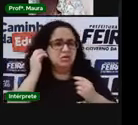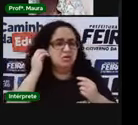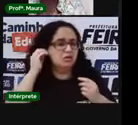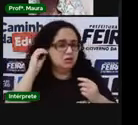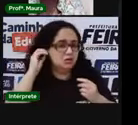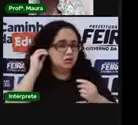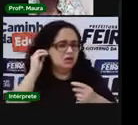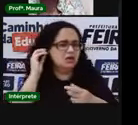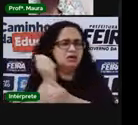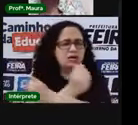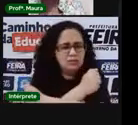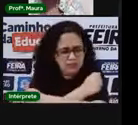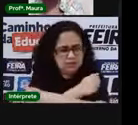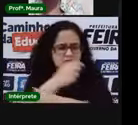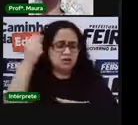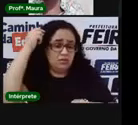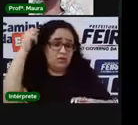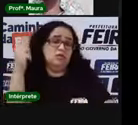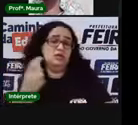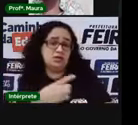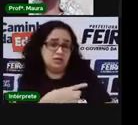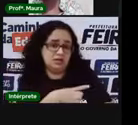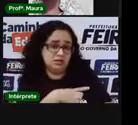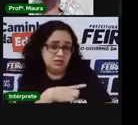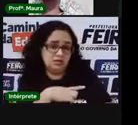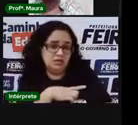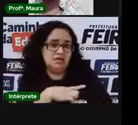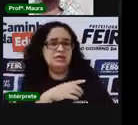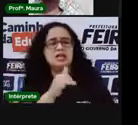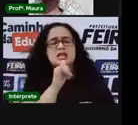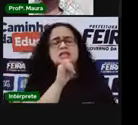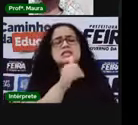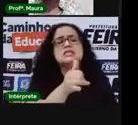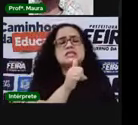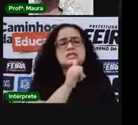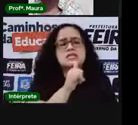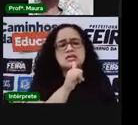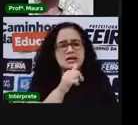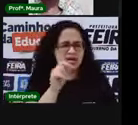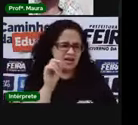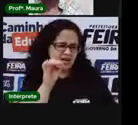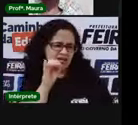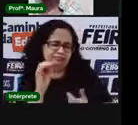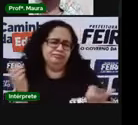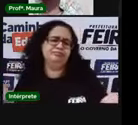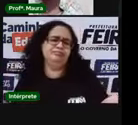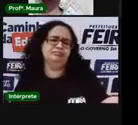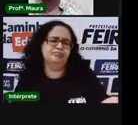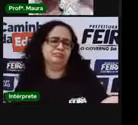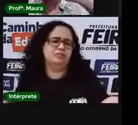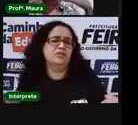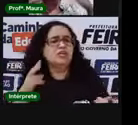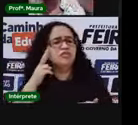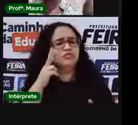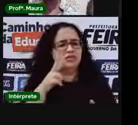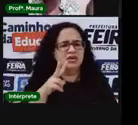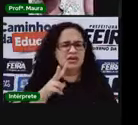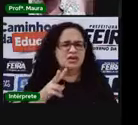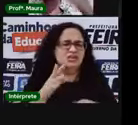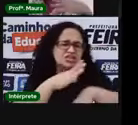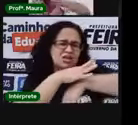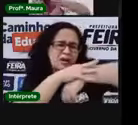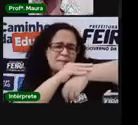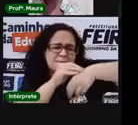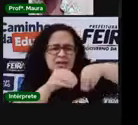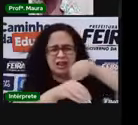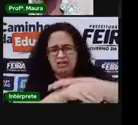cabelo que o outro tem. A gente não diz, por exemplo, ei, viu? Tira essa pele sua aí, que eu não